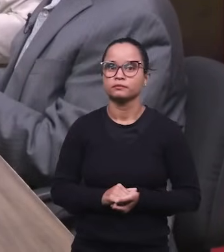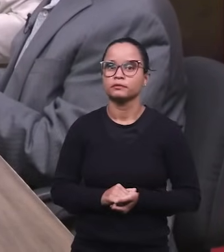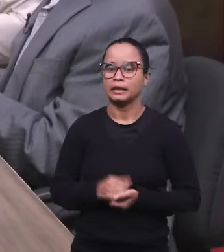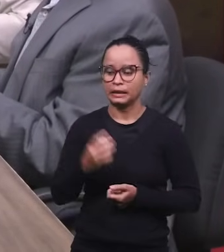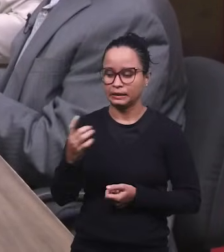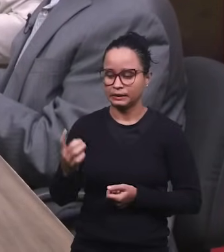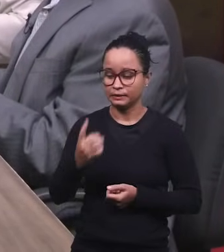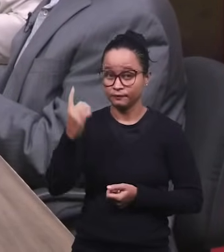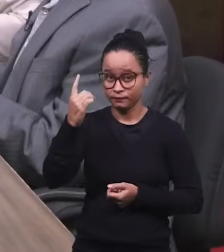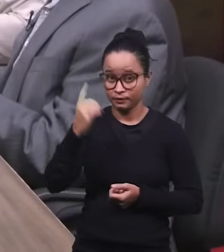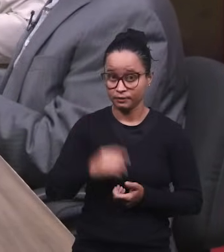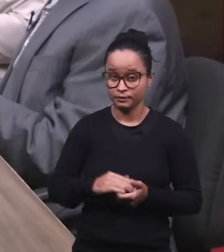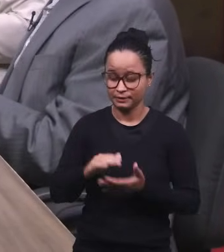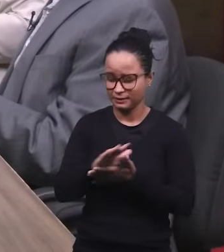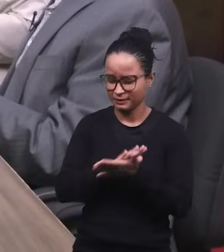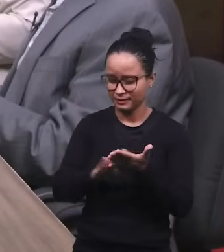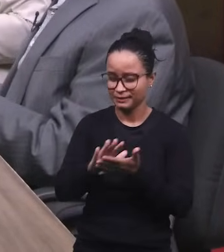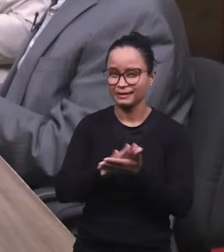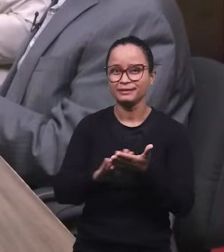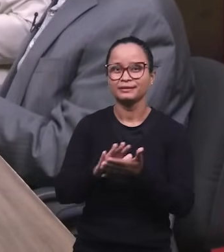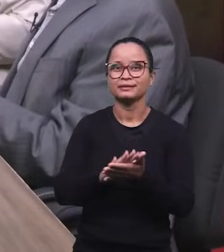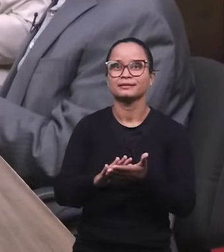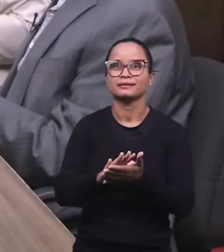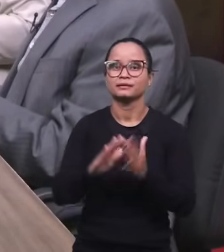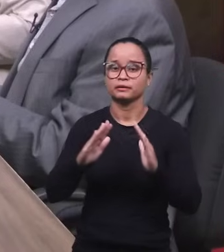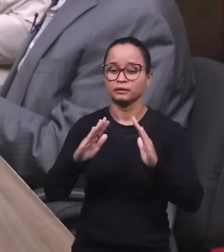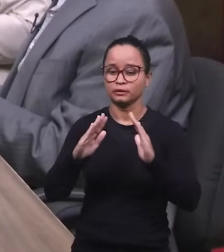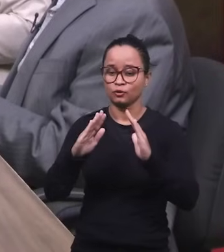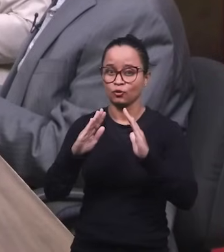Davi não executou nenhum juízo sobre a casa dela,